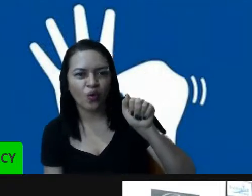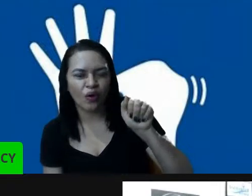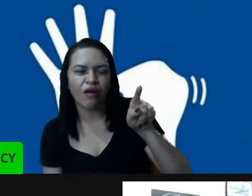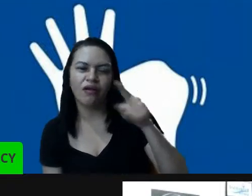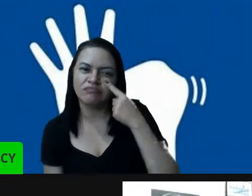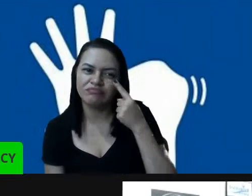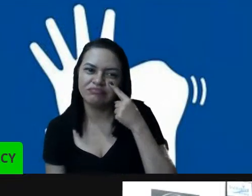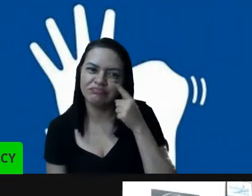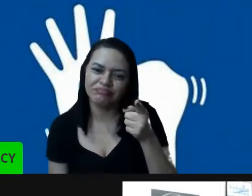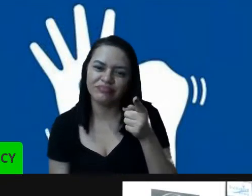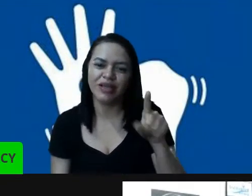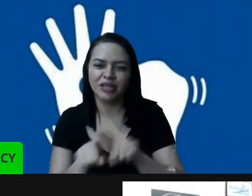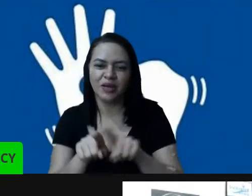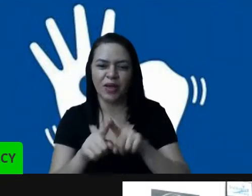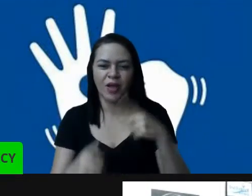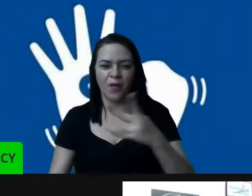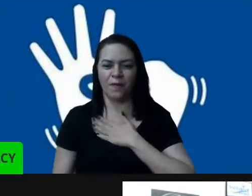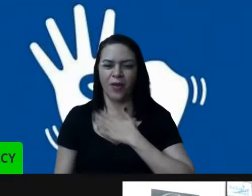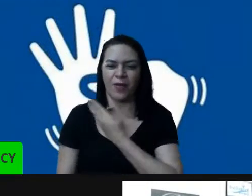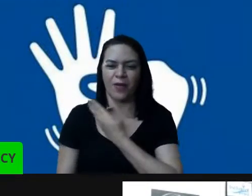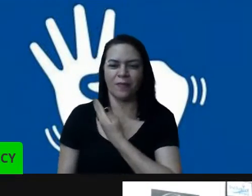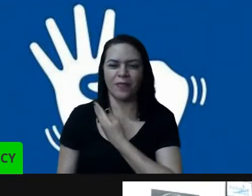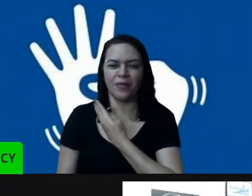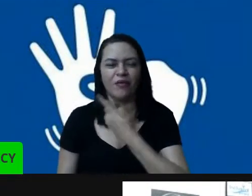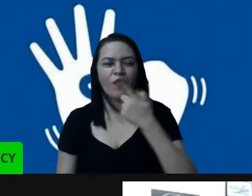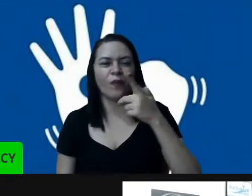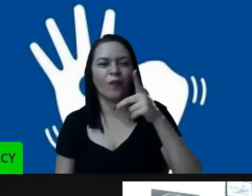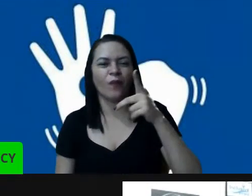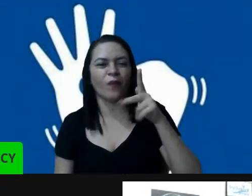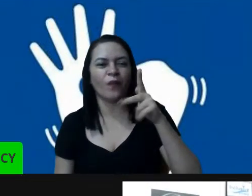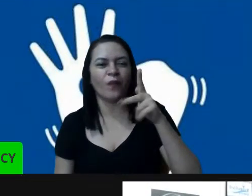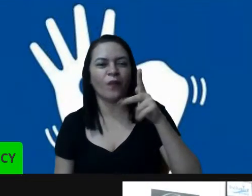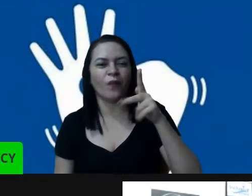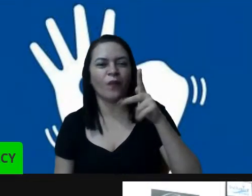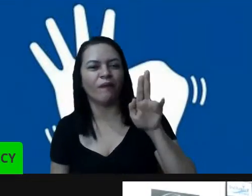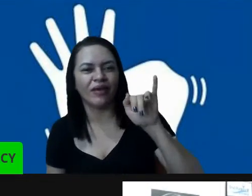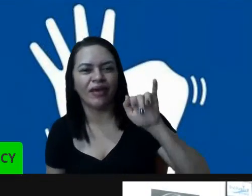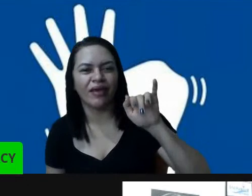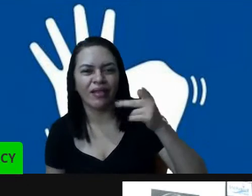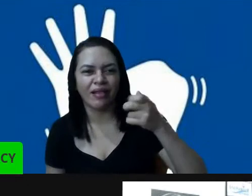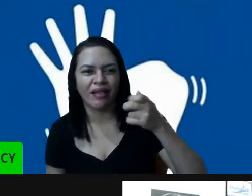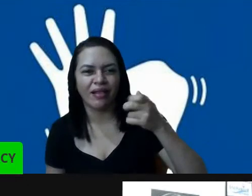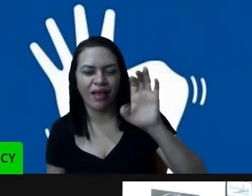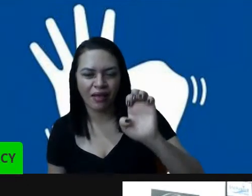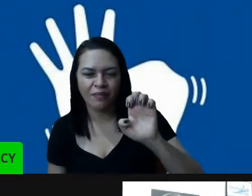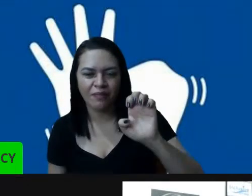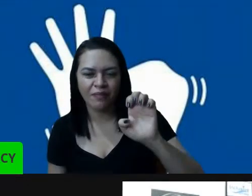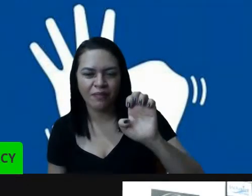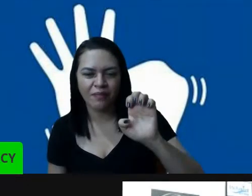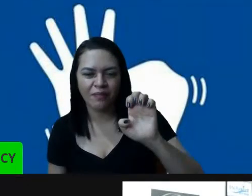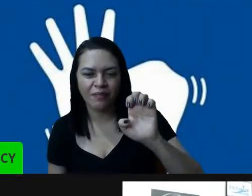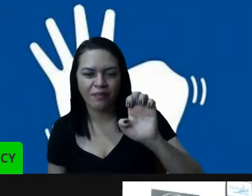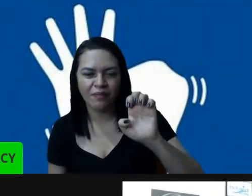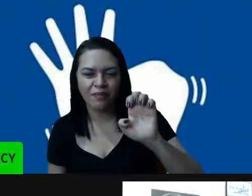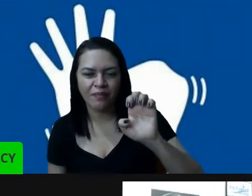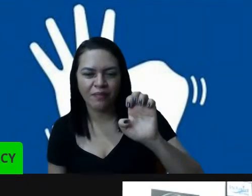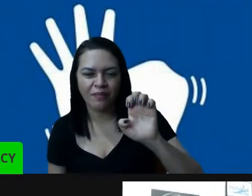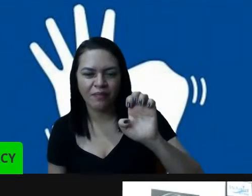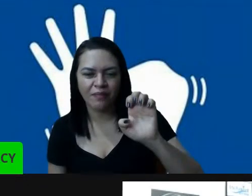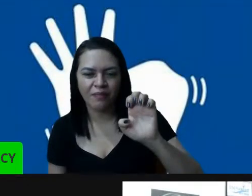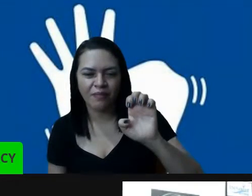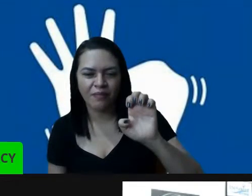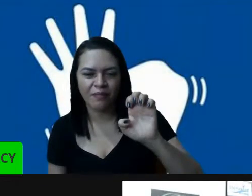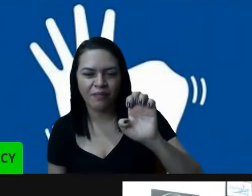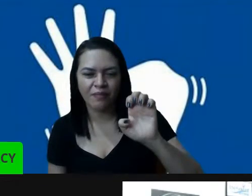meu amigo DJ Hamilton, que eu sei que ele está assistindo. Então, daqui a pouco vocês contratam, chama eles aí, que eles, tá bom? Que eles fazem um